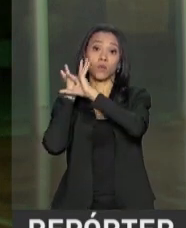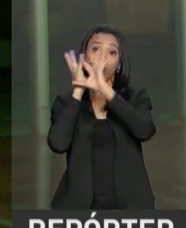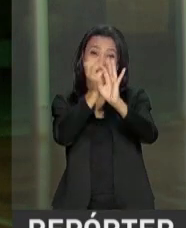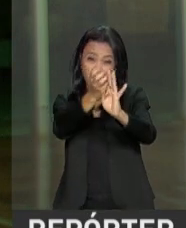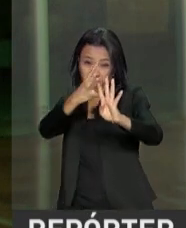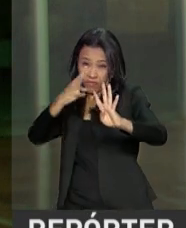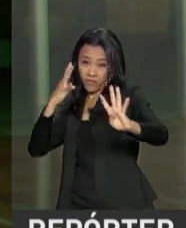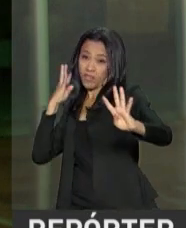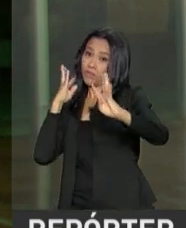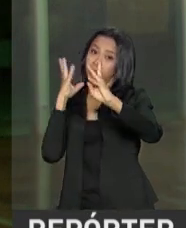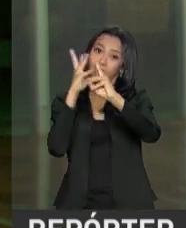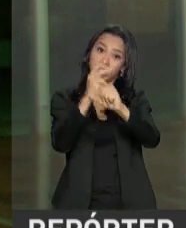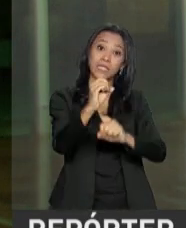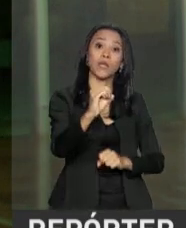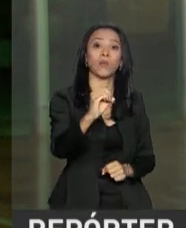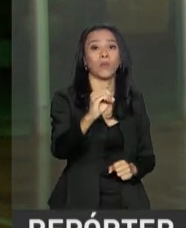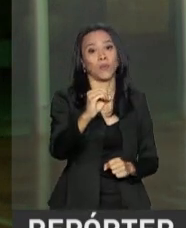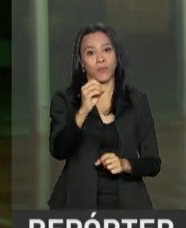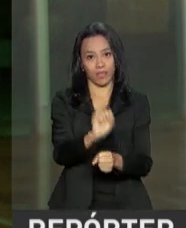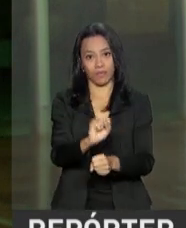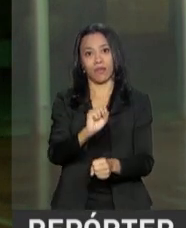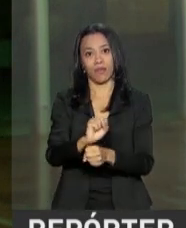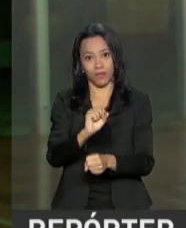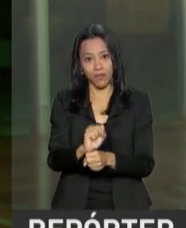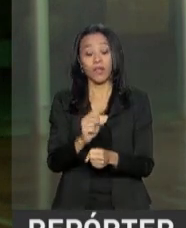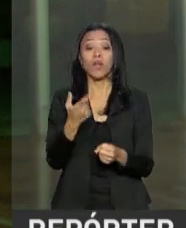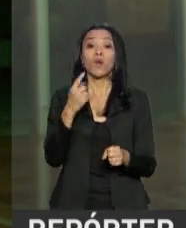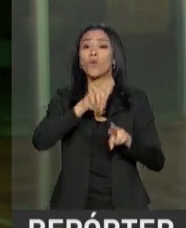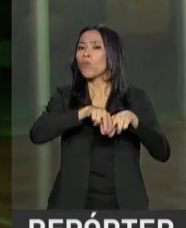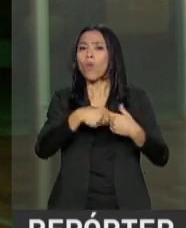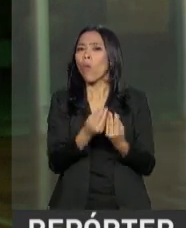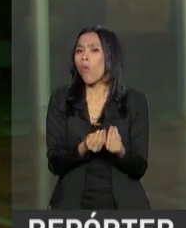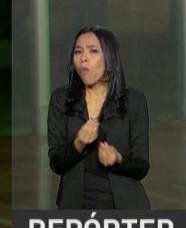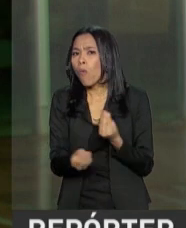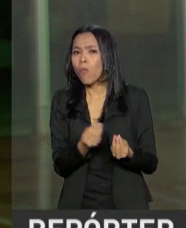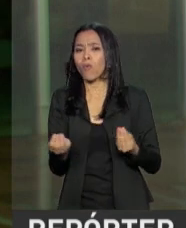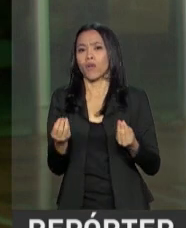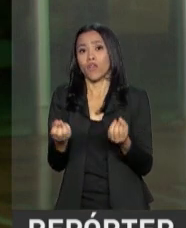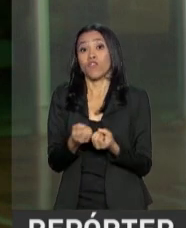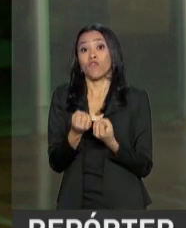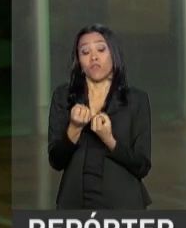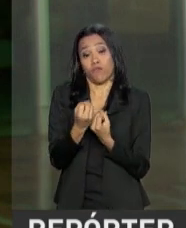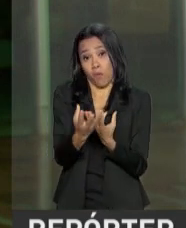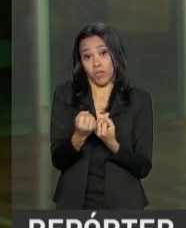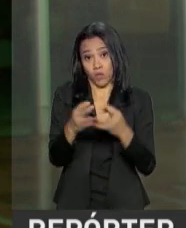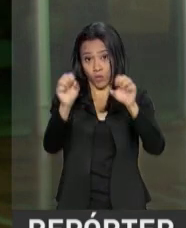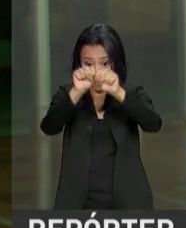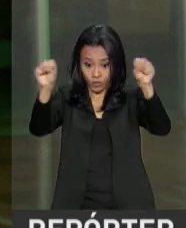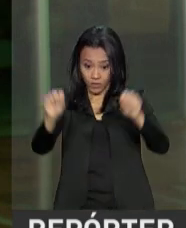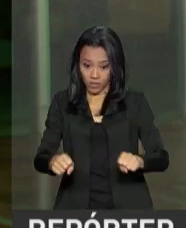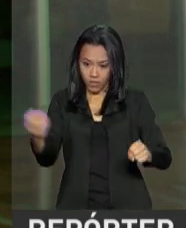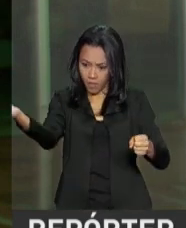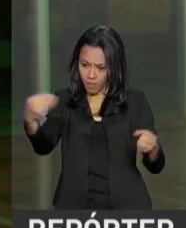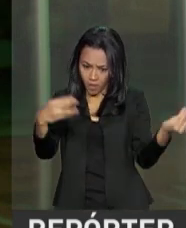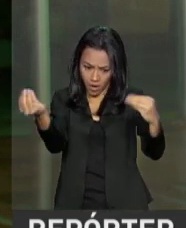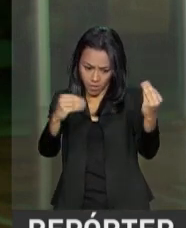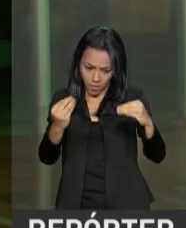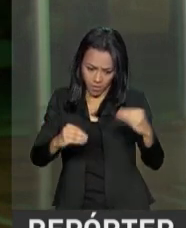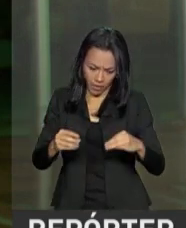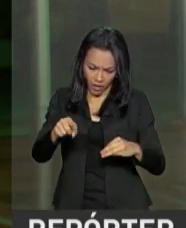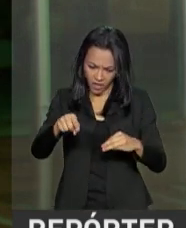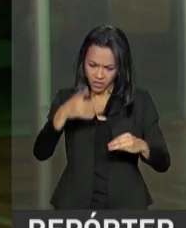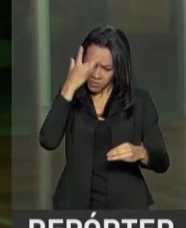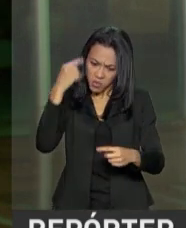a partir do cruzamento regular de dados e informações dos beneficiários foi possível retirar pessoas que não se